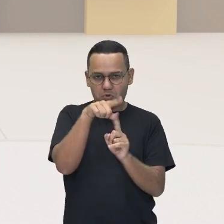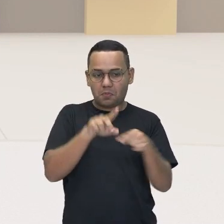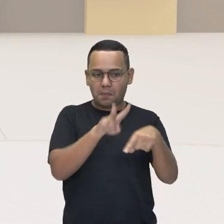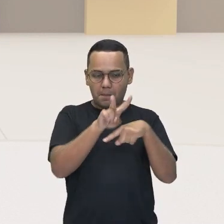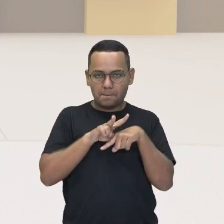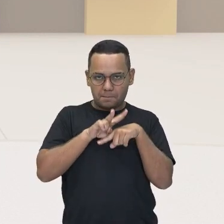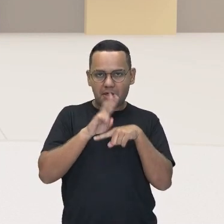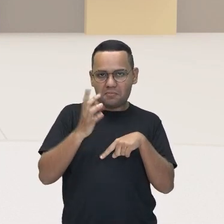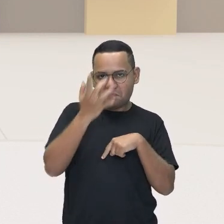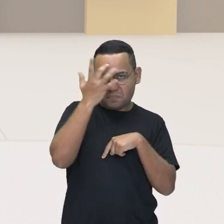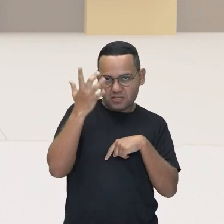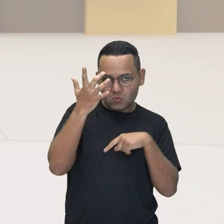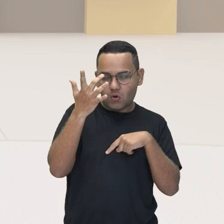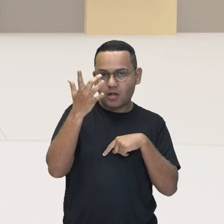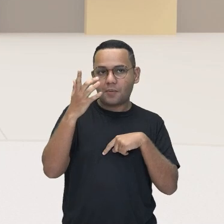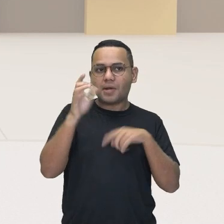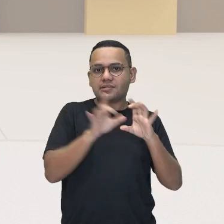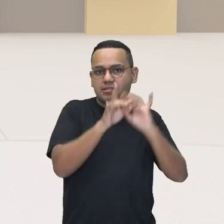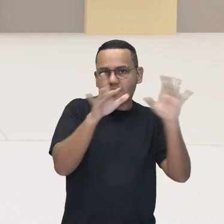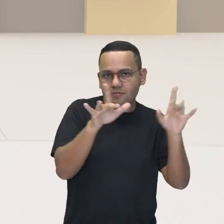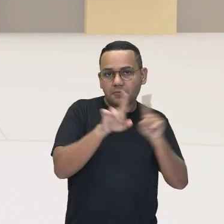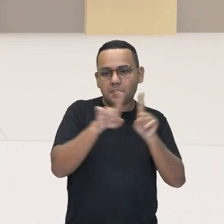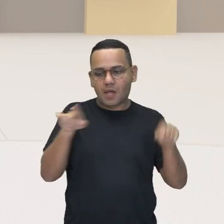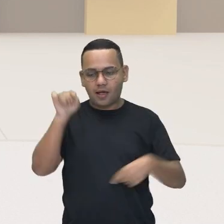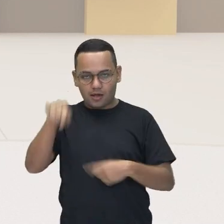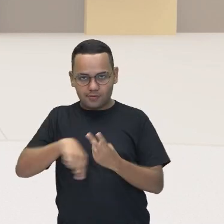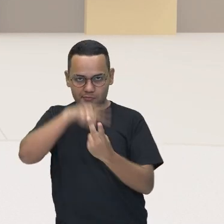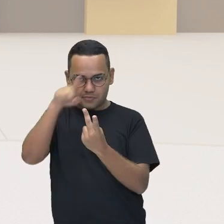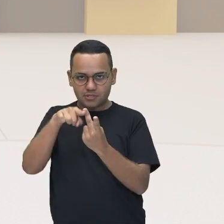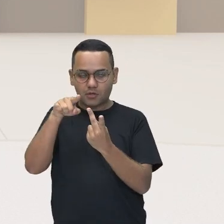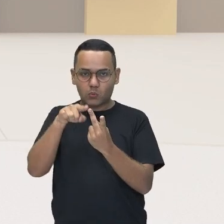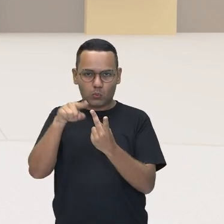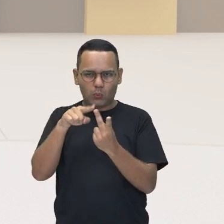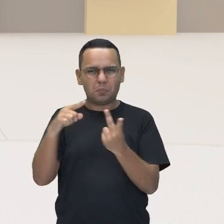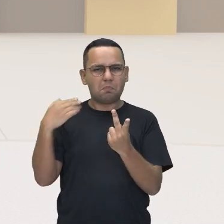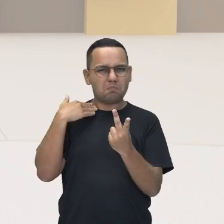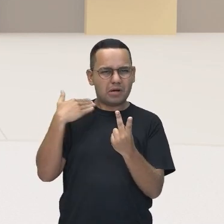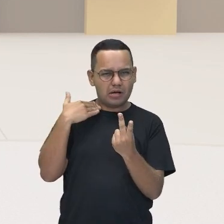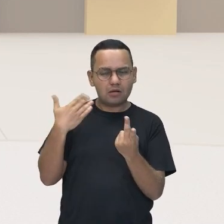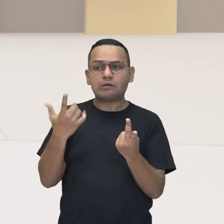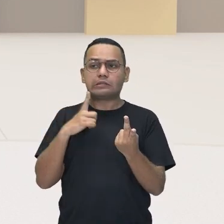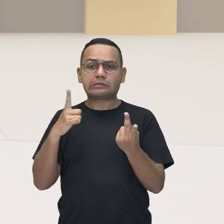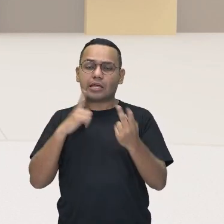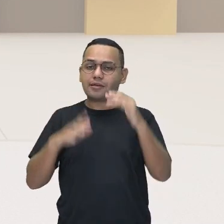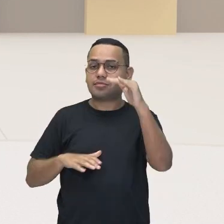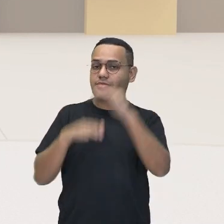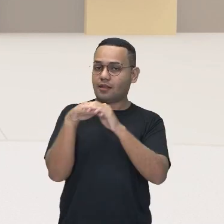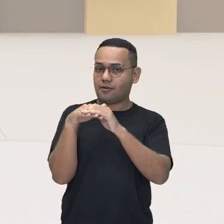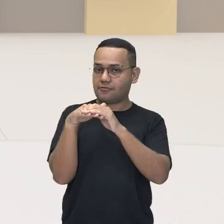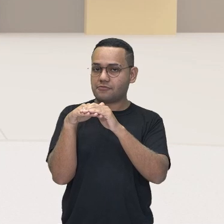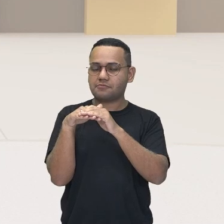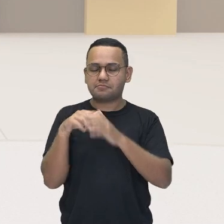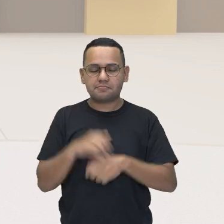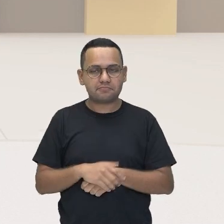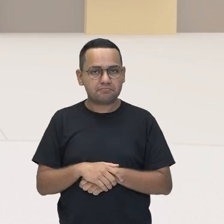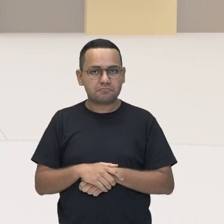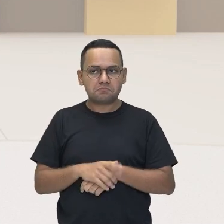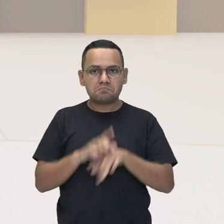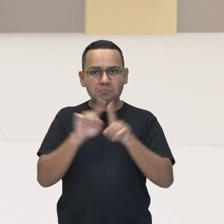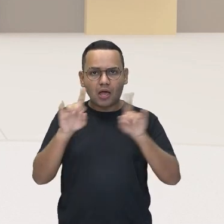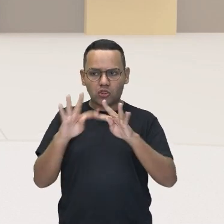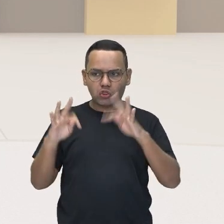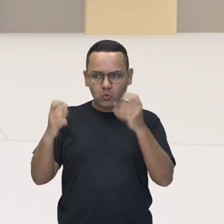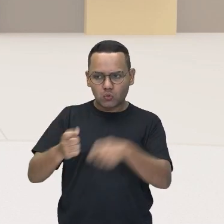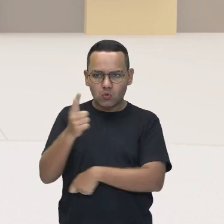amplo, nosso empréstimo consignado, né? Tem uma limitação, ok? Não é todo mundo que